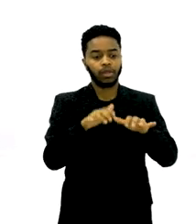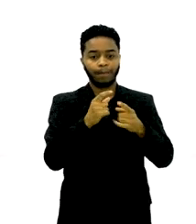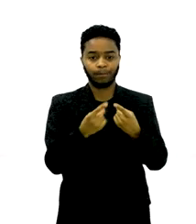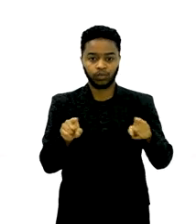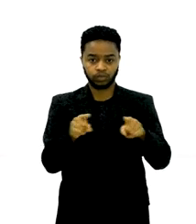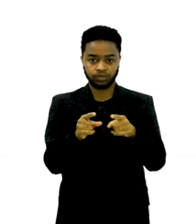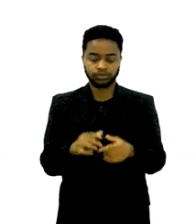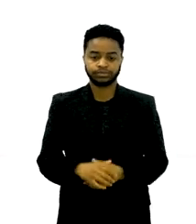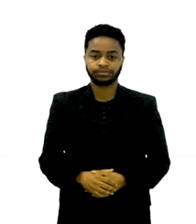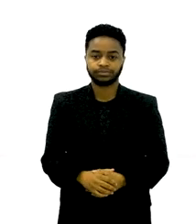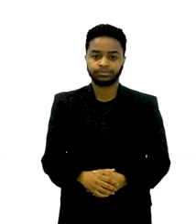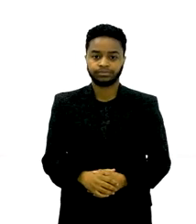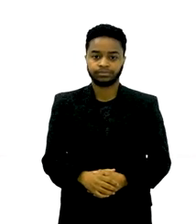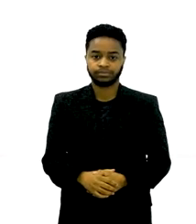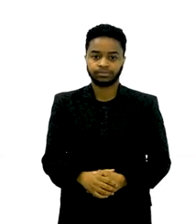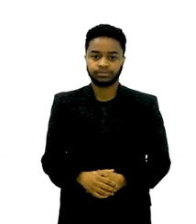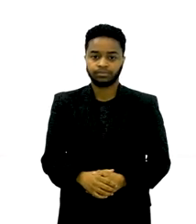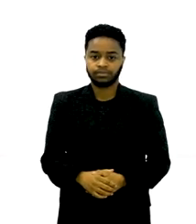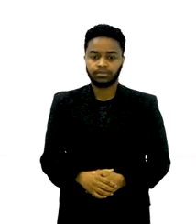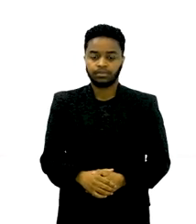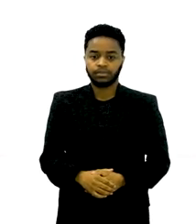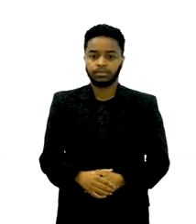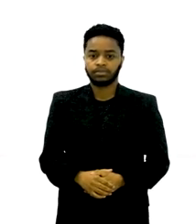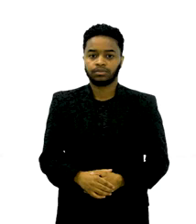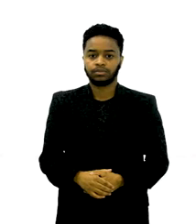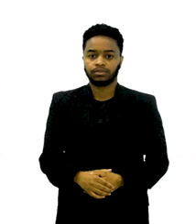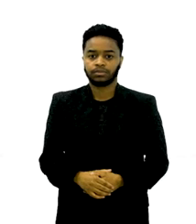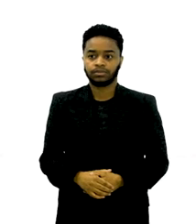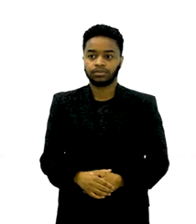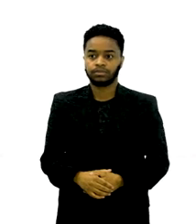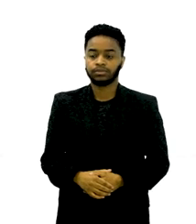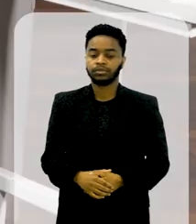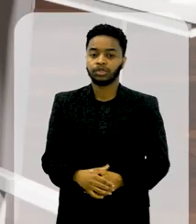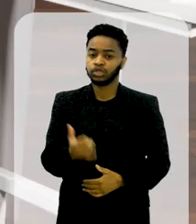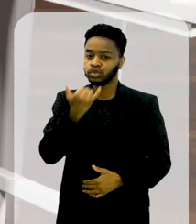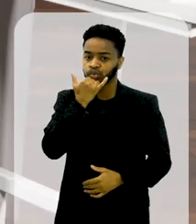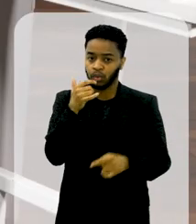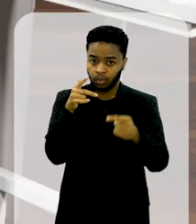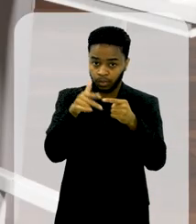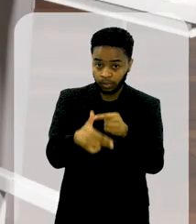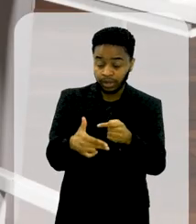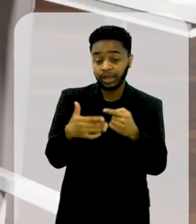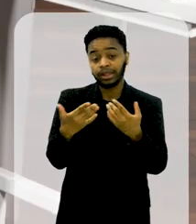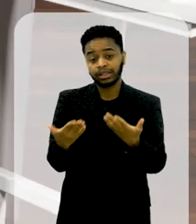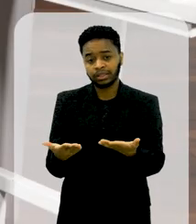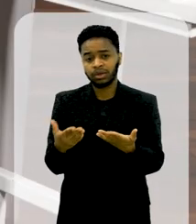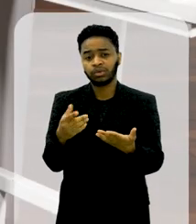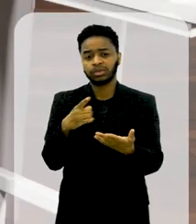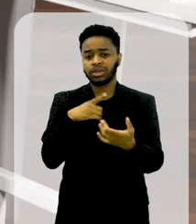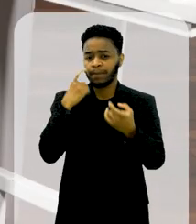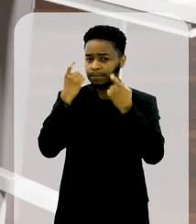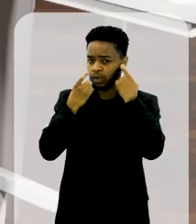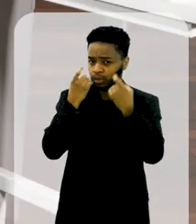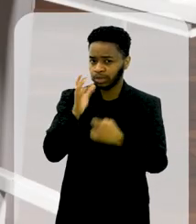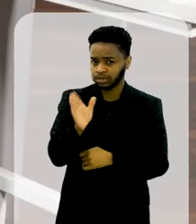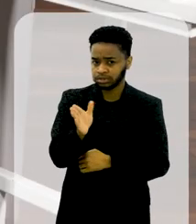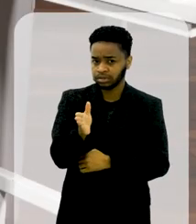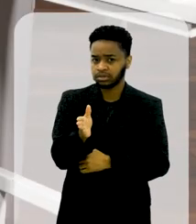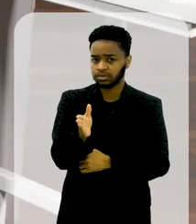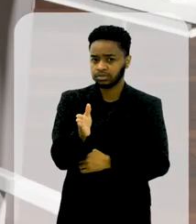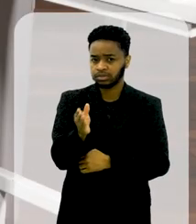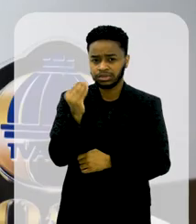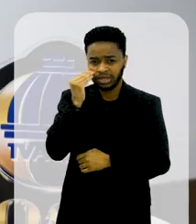músicas então assim É É Então ess ali desculpa interromper ali você já tinha uma